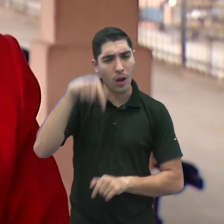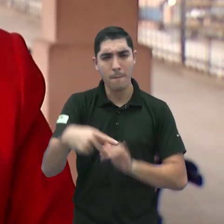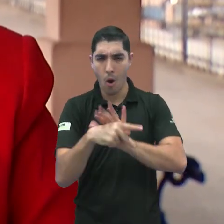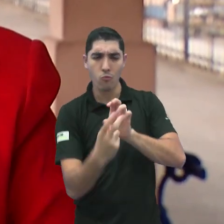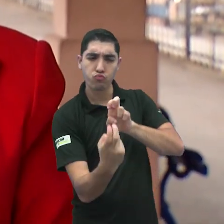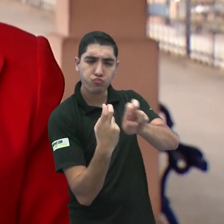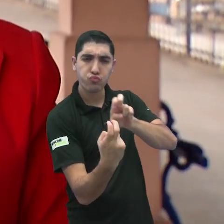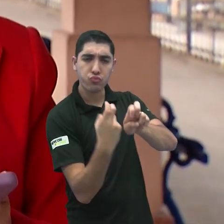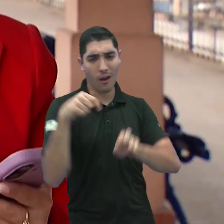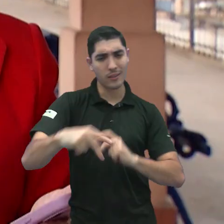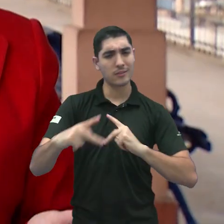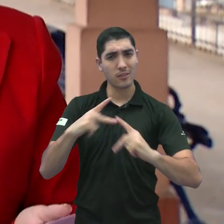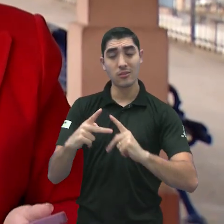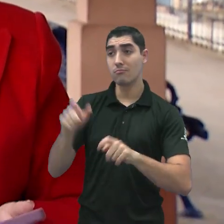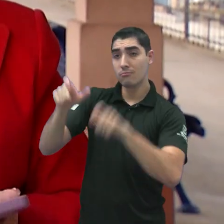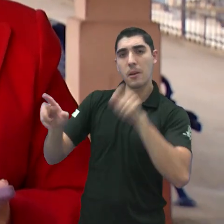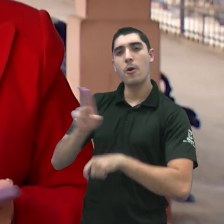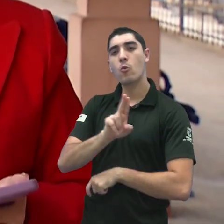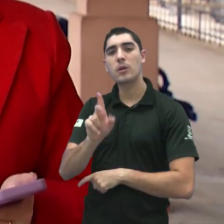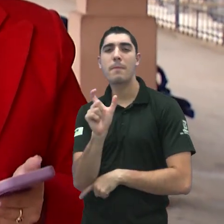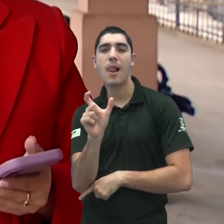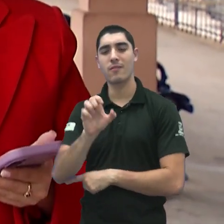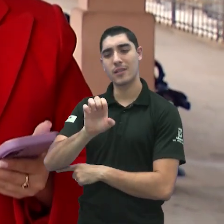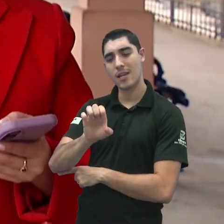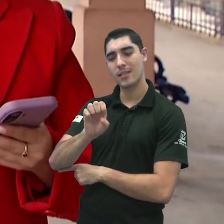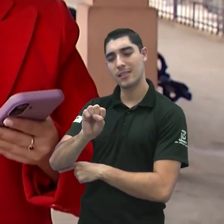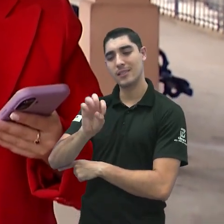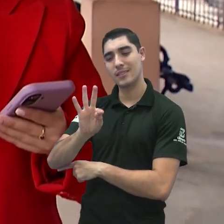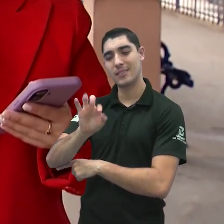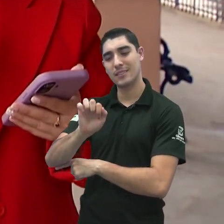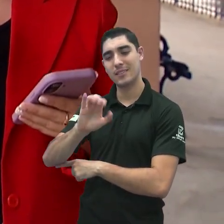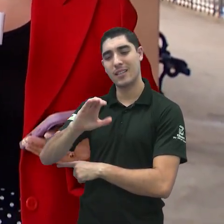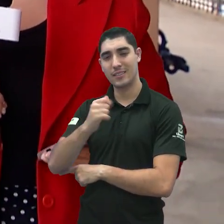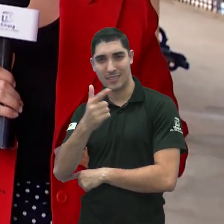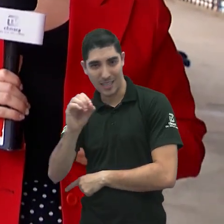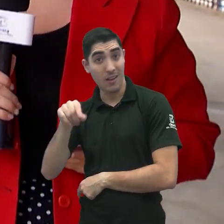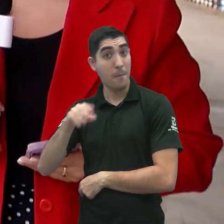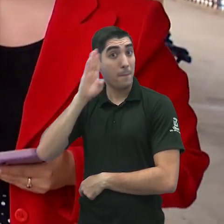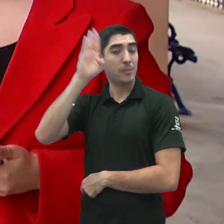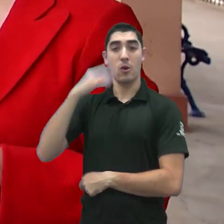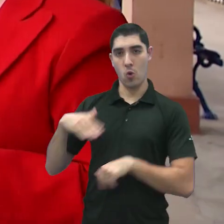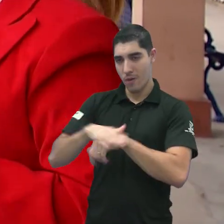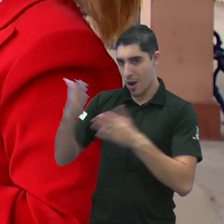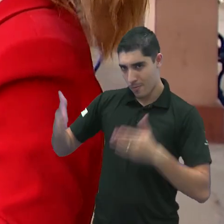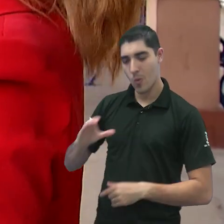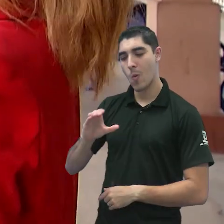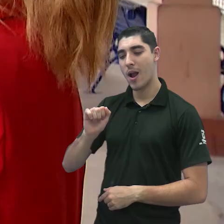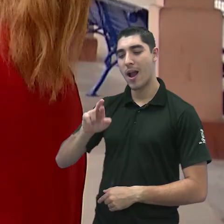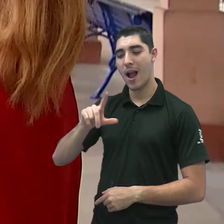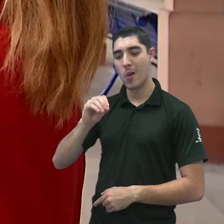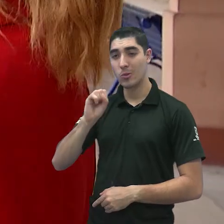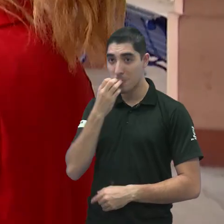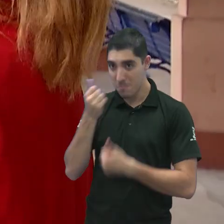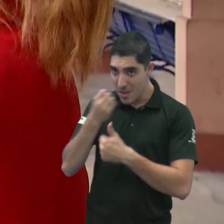José, né, da estação, como as pessoas usavam esse transporte, vou conversar agora com o historiador Carlos Alberto Tchaca. Boa tarde, Carlos,